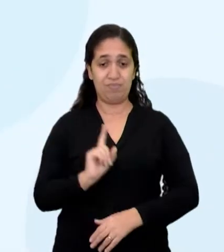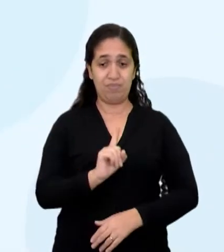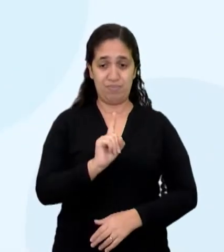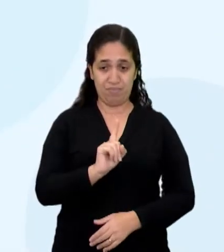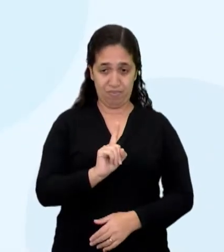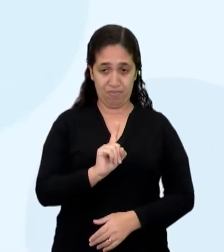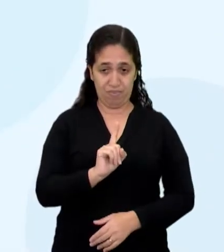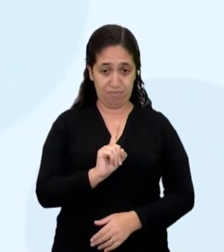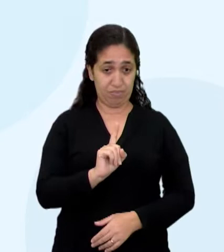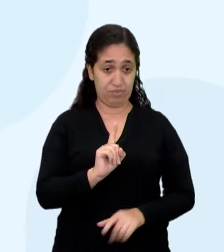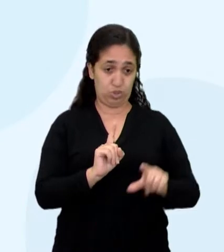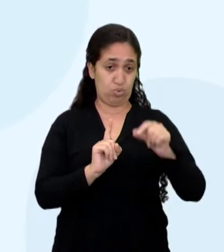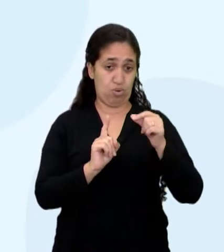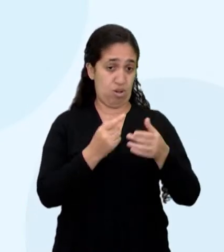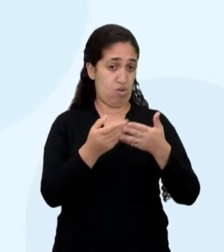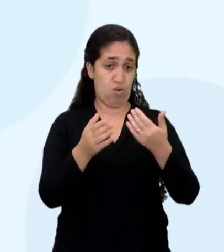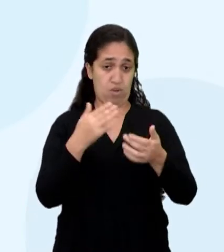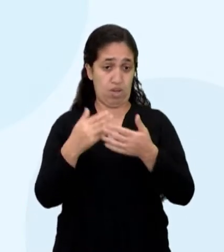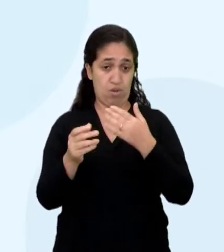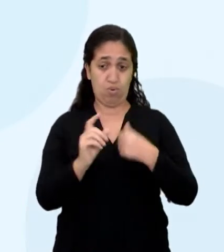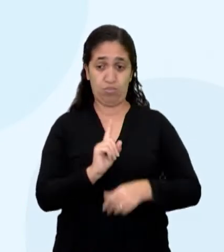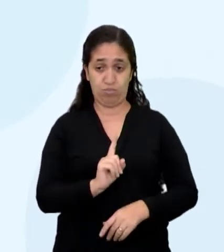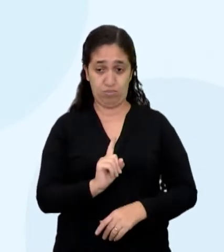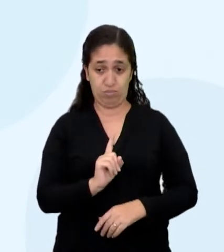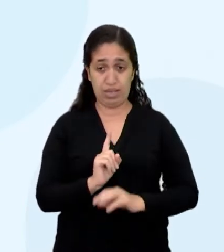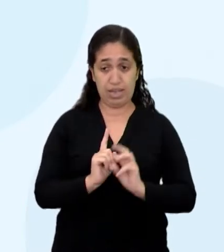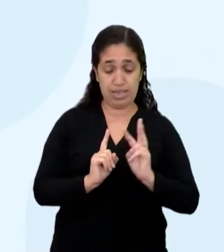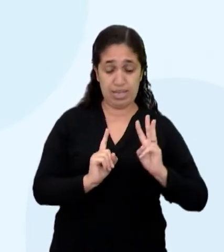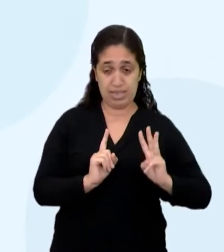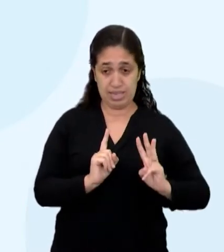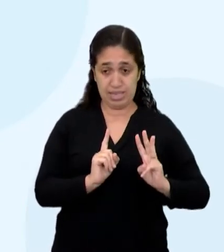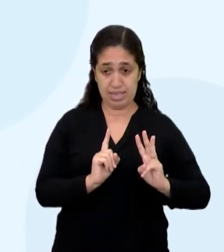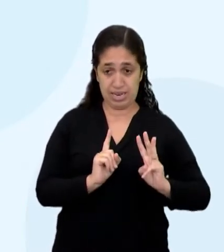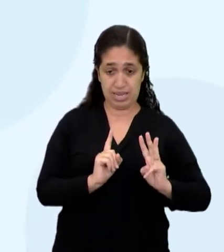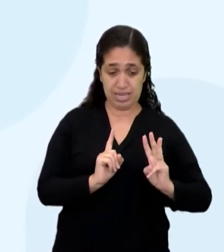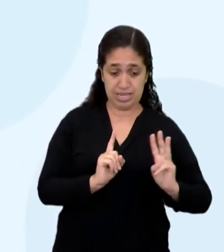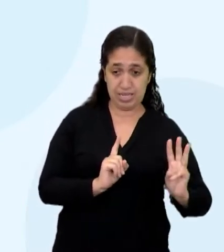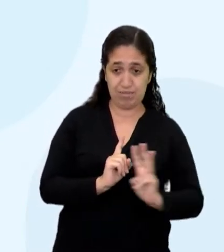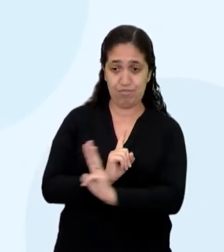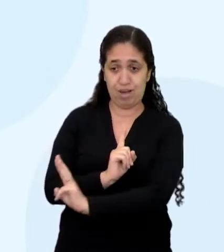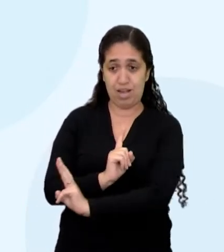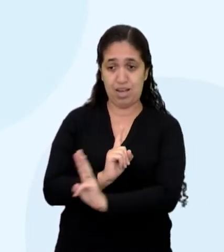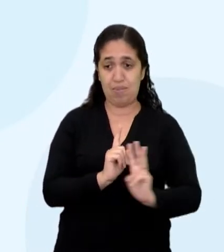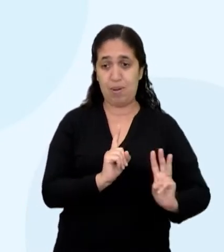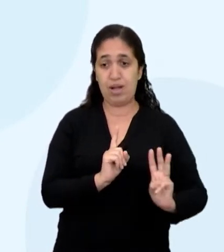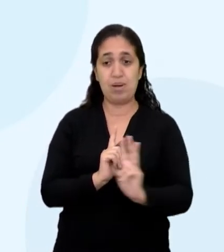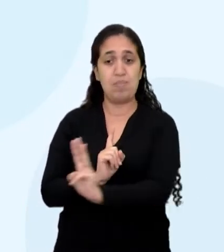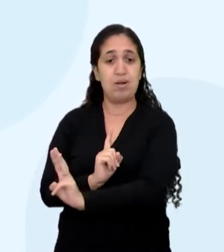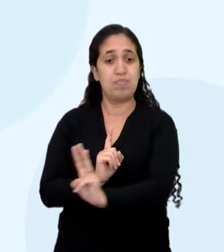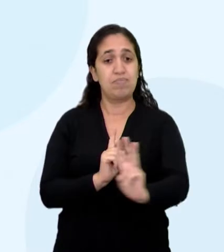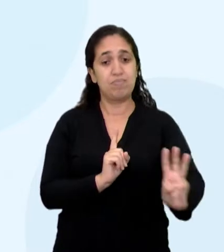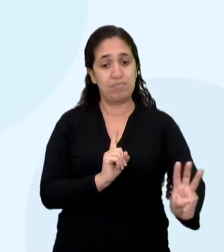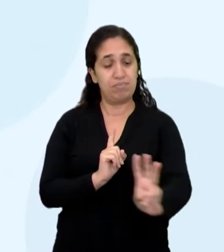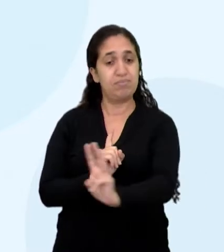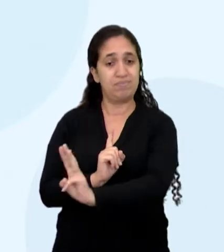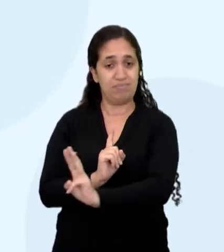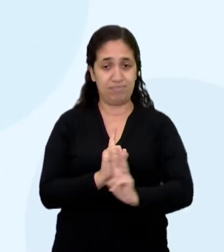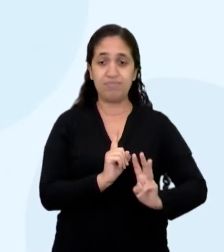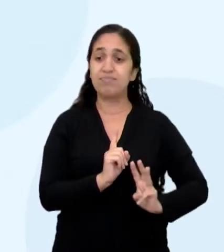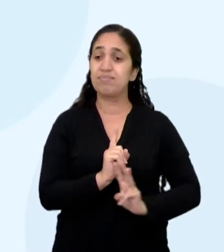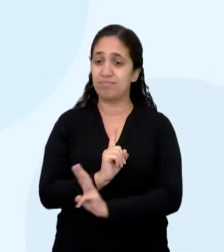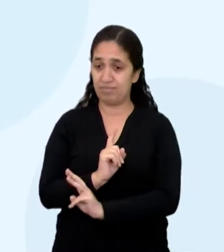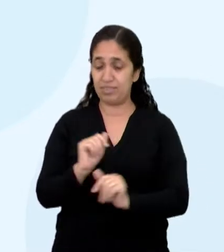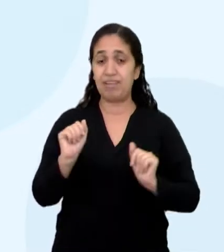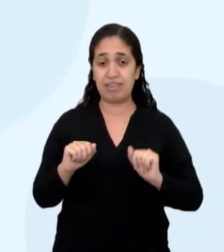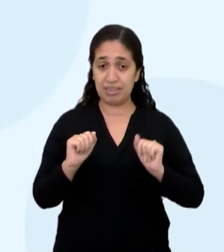qualquer um desses, enquanto 3 desses que estão na mesa teriam que trafegar para outros grupos que existiriam, que é o que pode acontecer aí com vocês